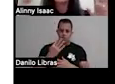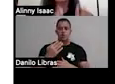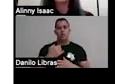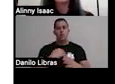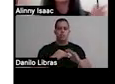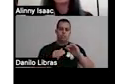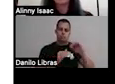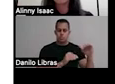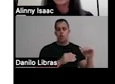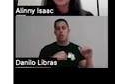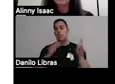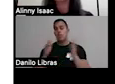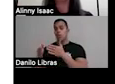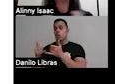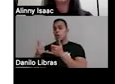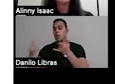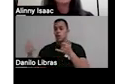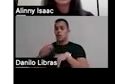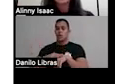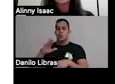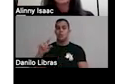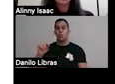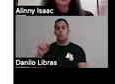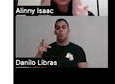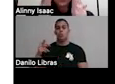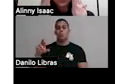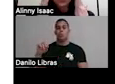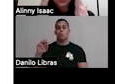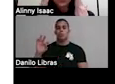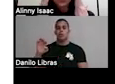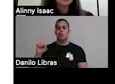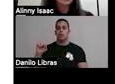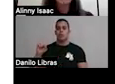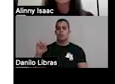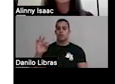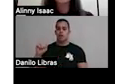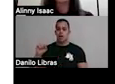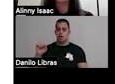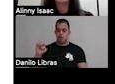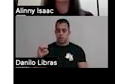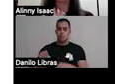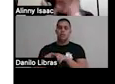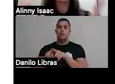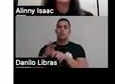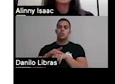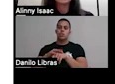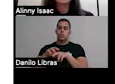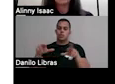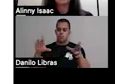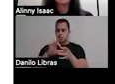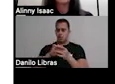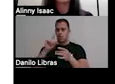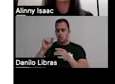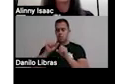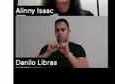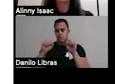mais relacionada com proteostase e, né, doenças relacionadas ao sistema nervoso. Basicamente, nesse trabalho,